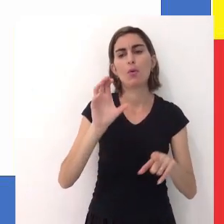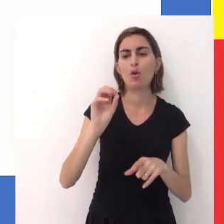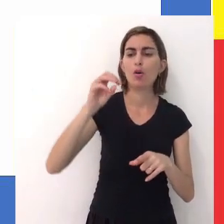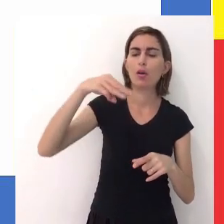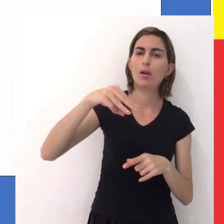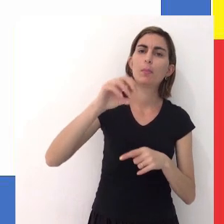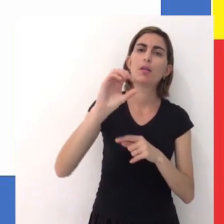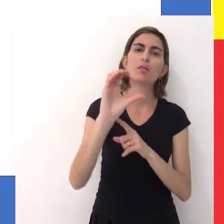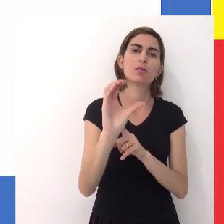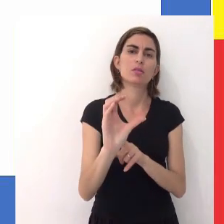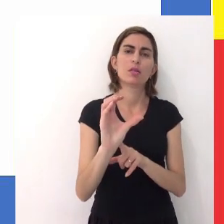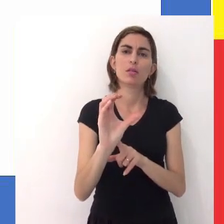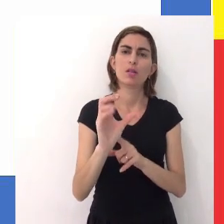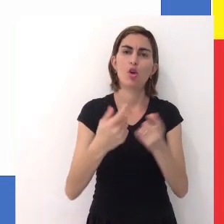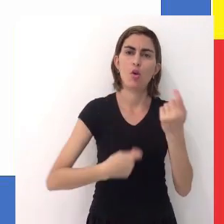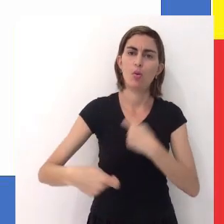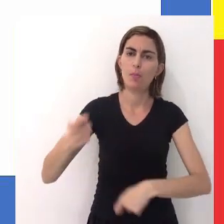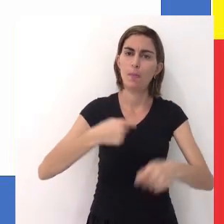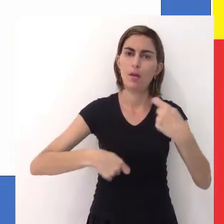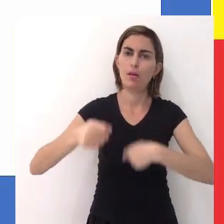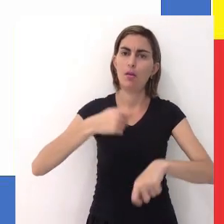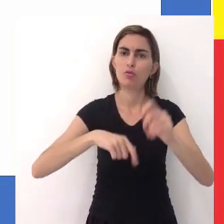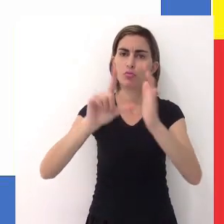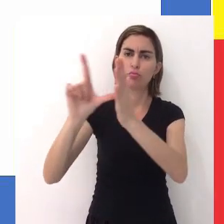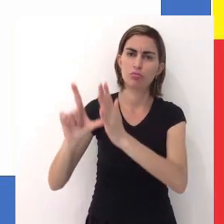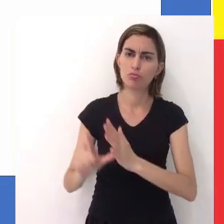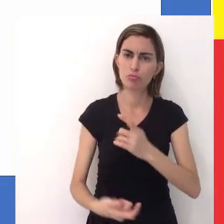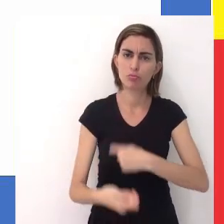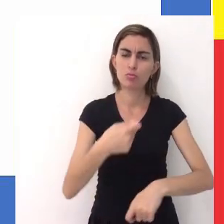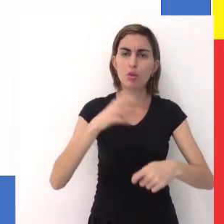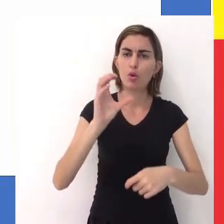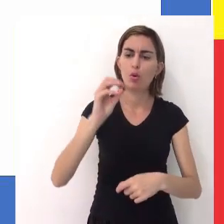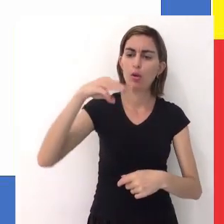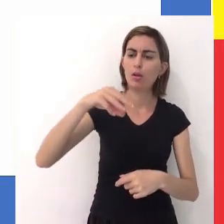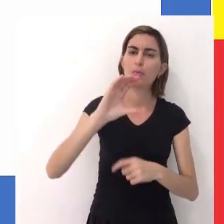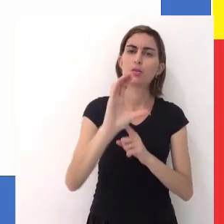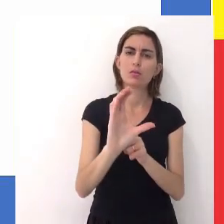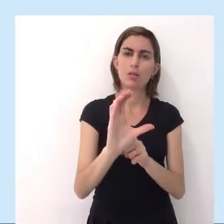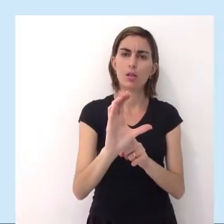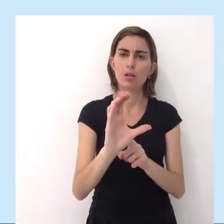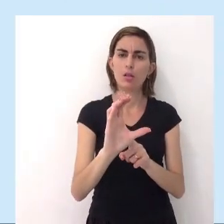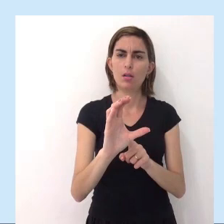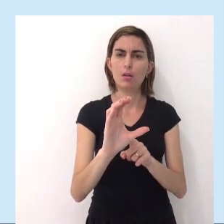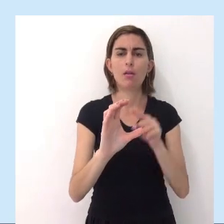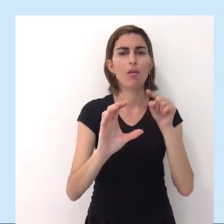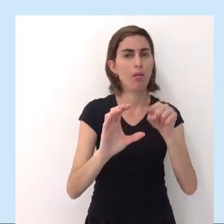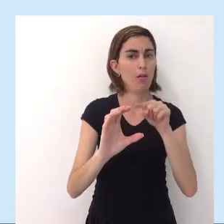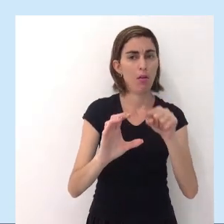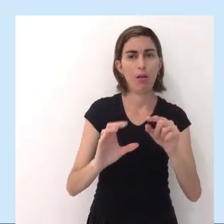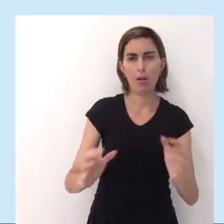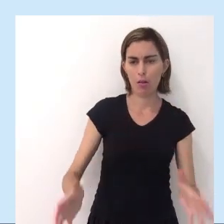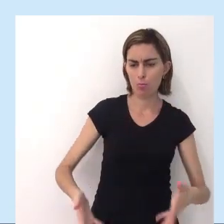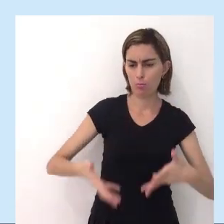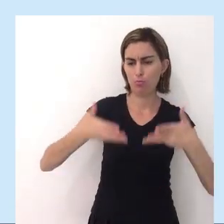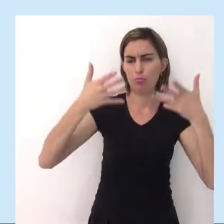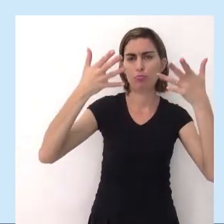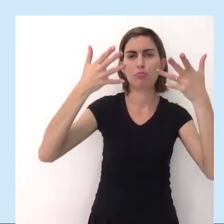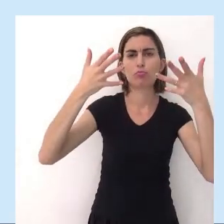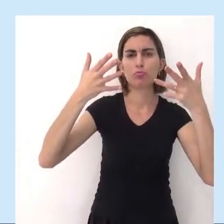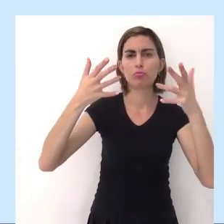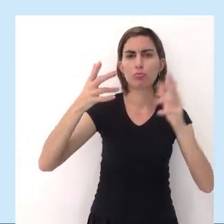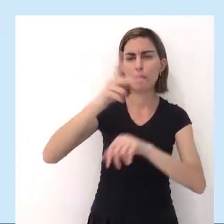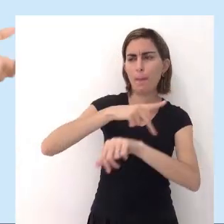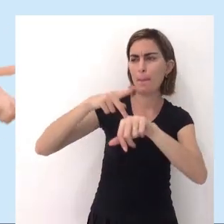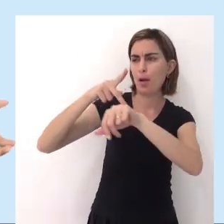ver também a Organização Mundial do Comércio, tá? OMC. A OMC é a musa, né, dos olhos de